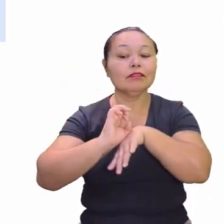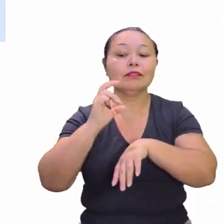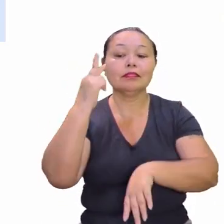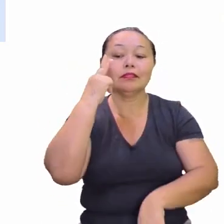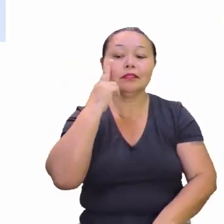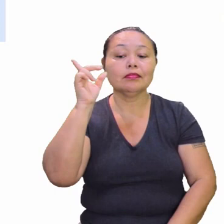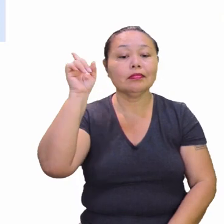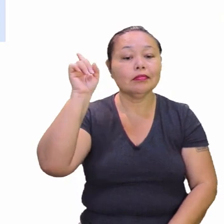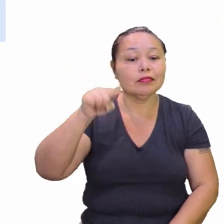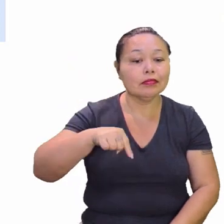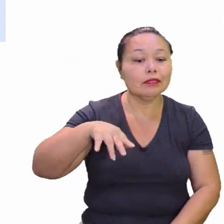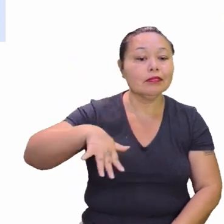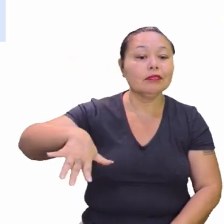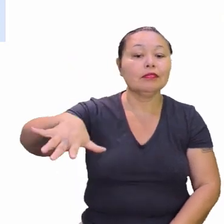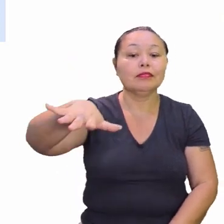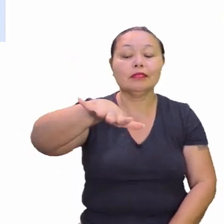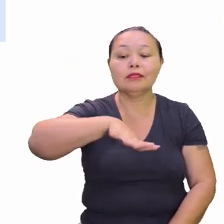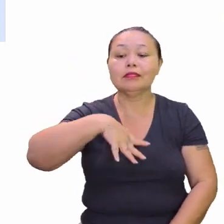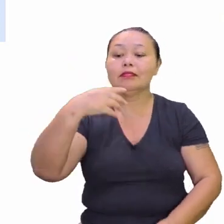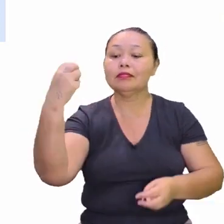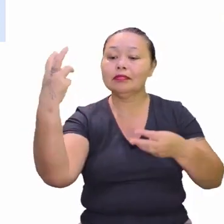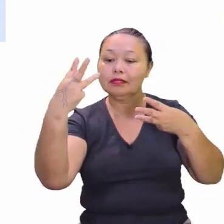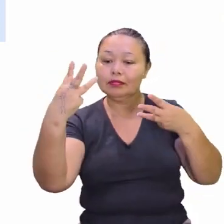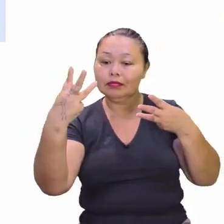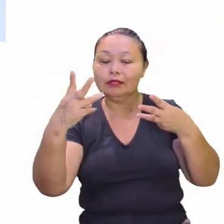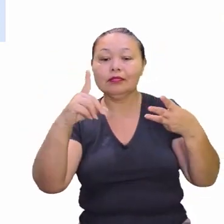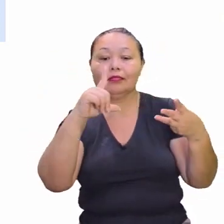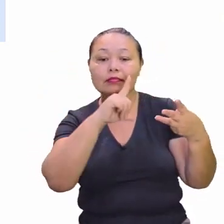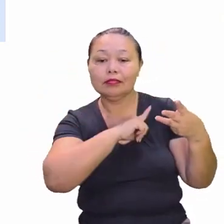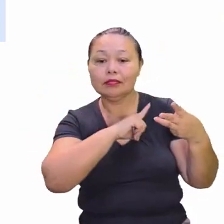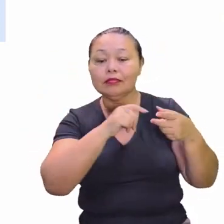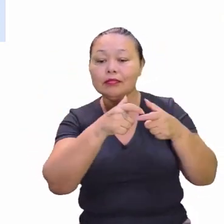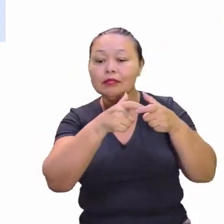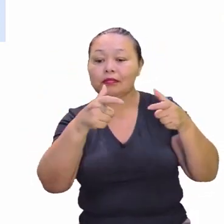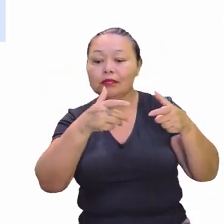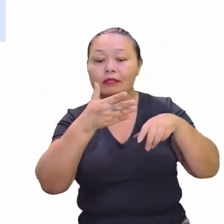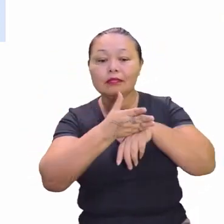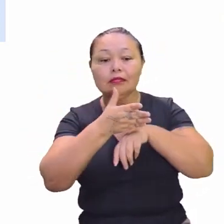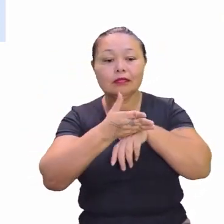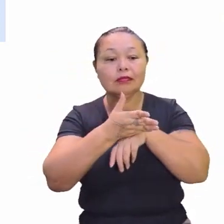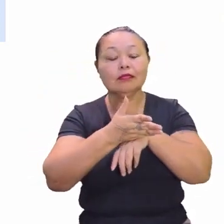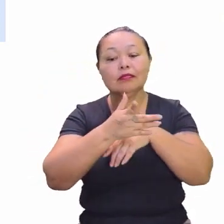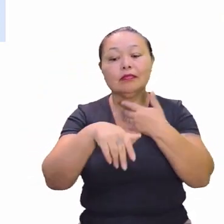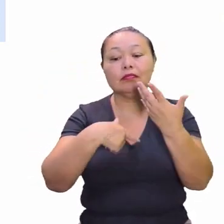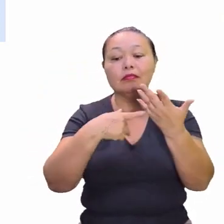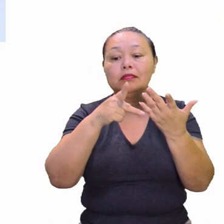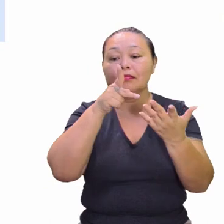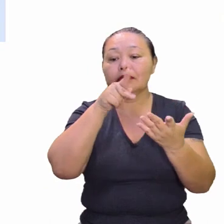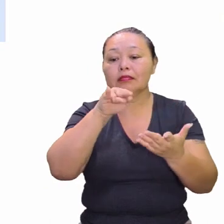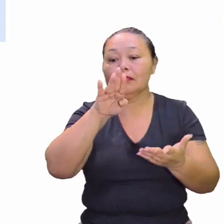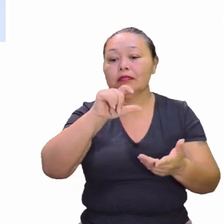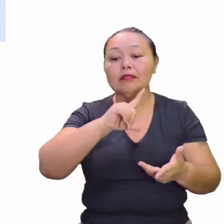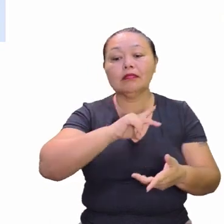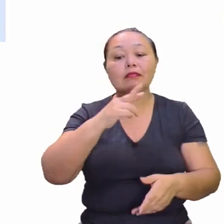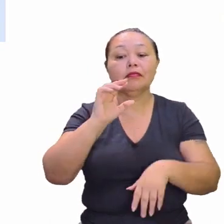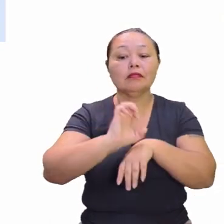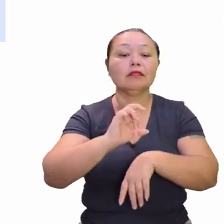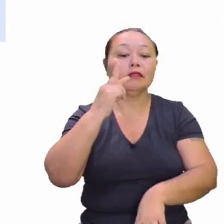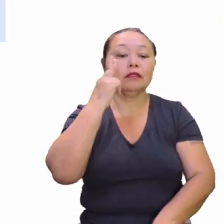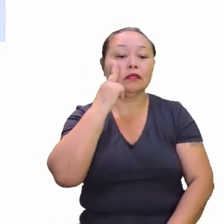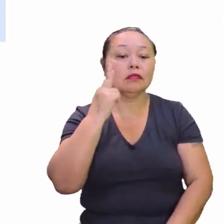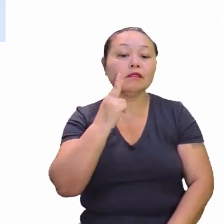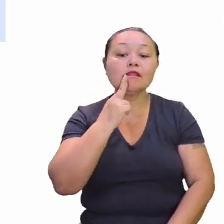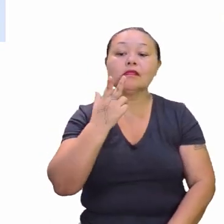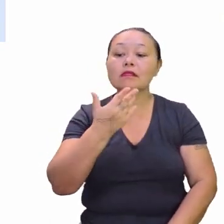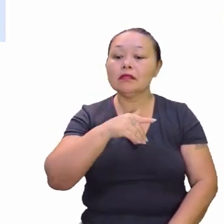Rondônia é o setor terciário, que gera uma maior participação no PIB de Rondônia, que é o setor de